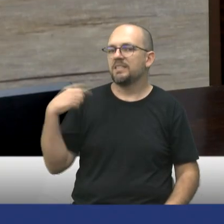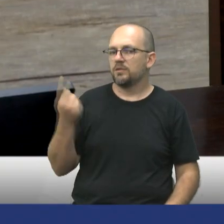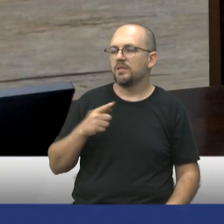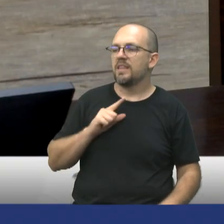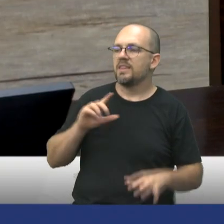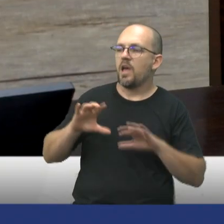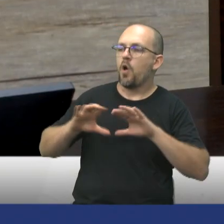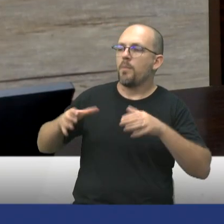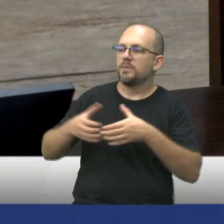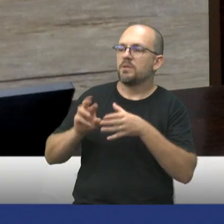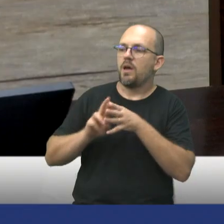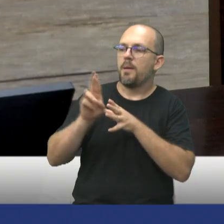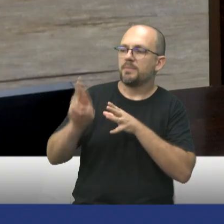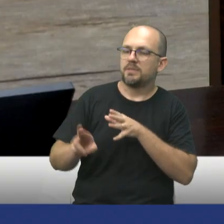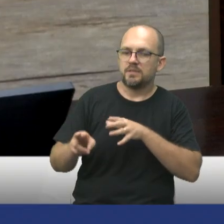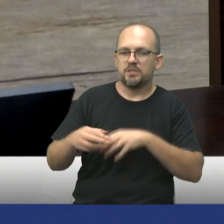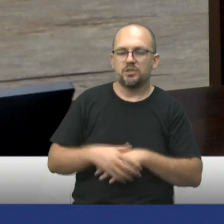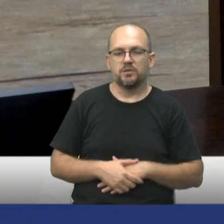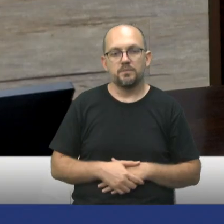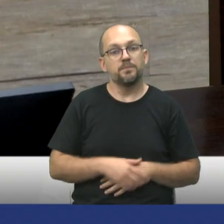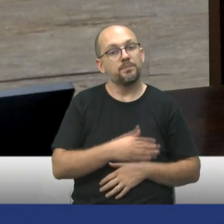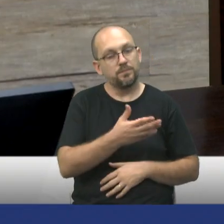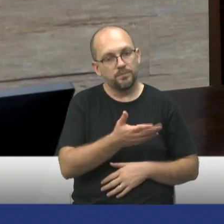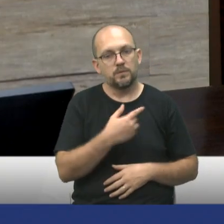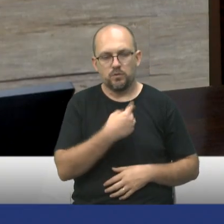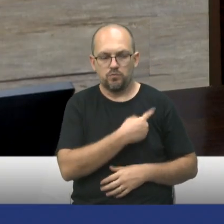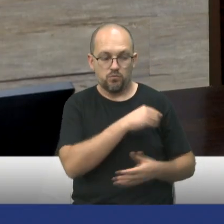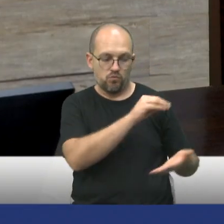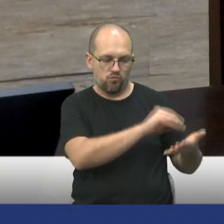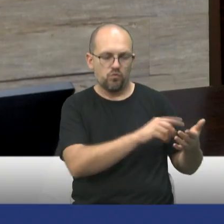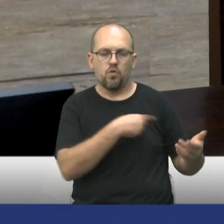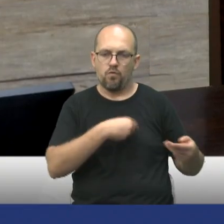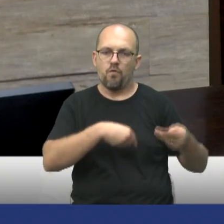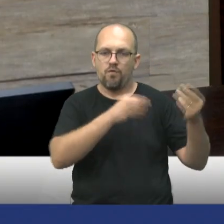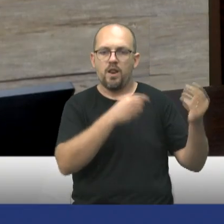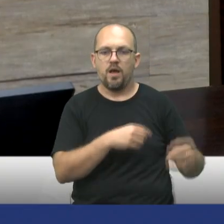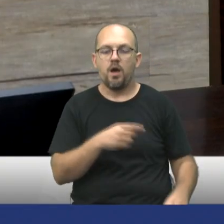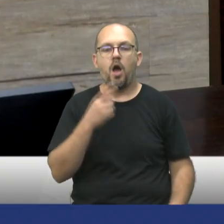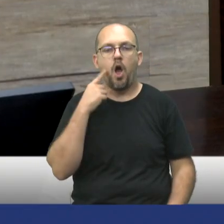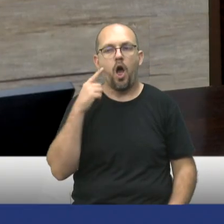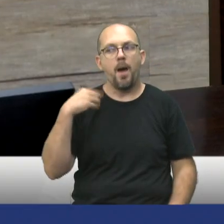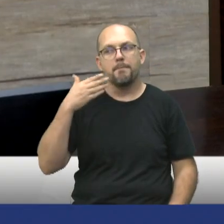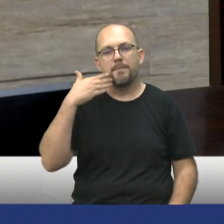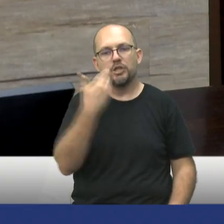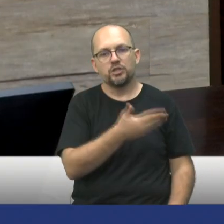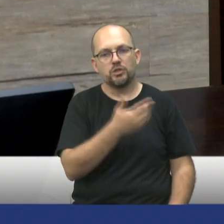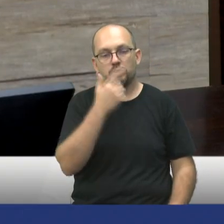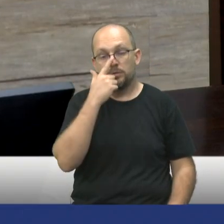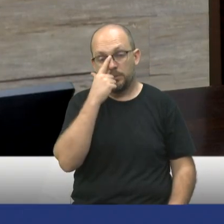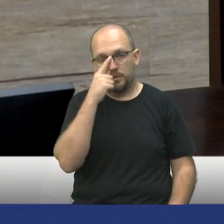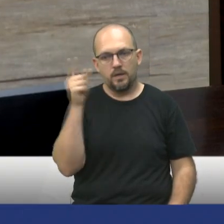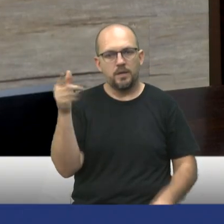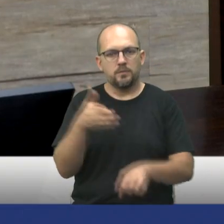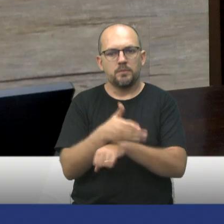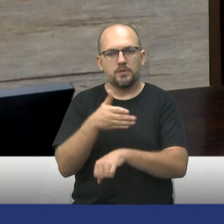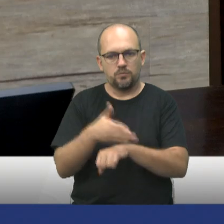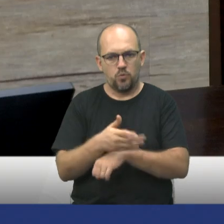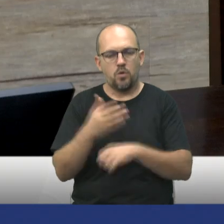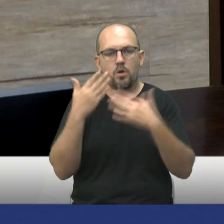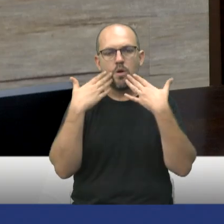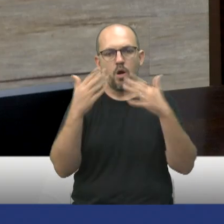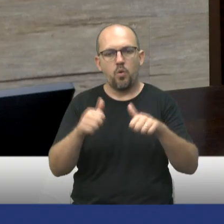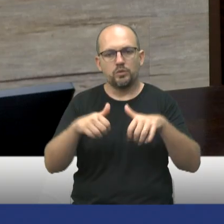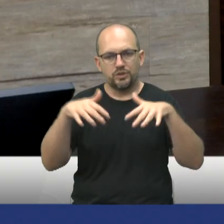por representantes dos agentes. Vamos colocar aqui e eu vou levar para ele, né? Teve a reivindicação, eles participaram tanto na